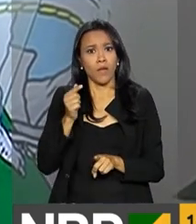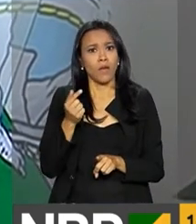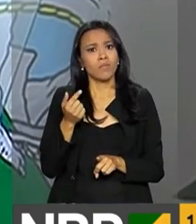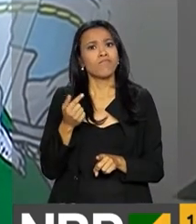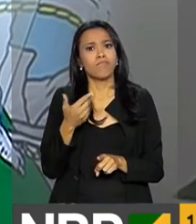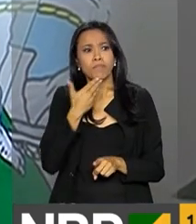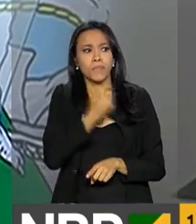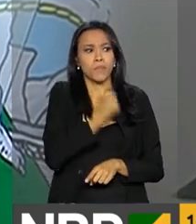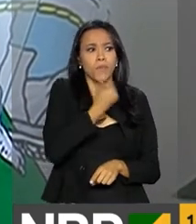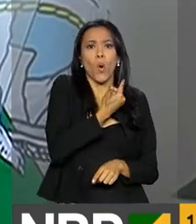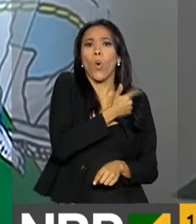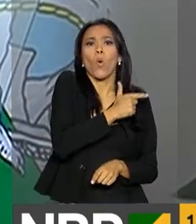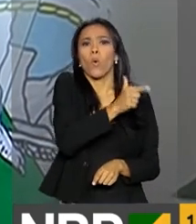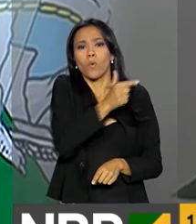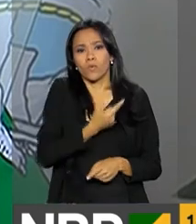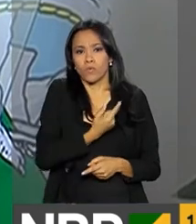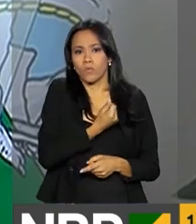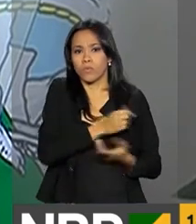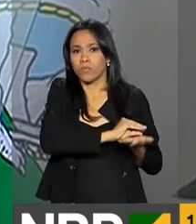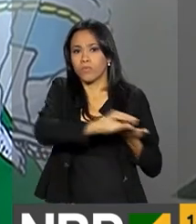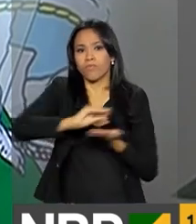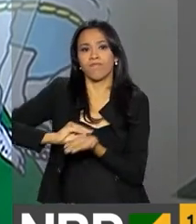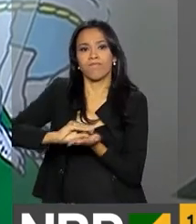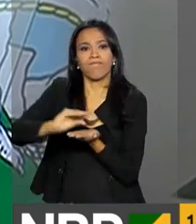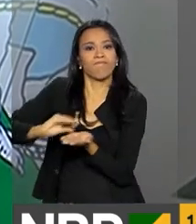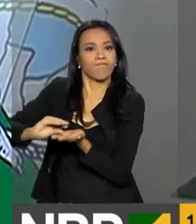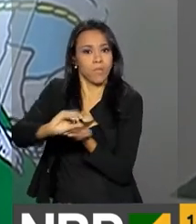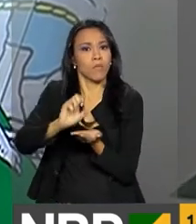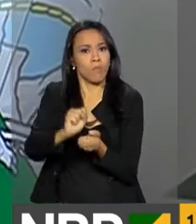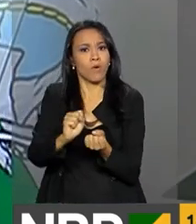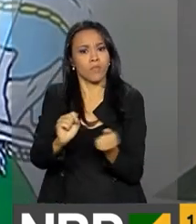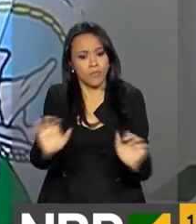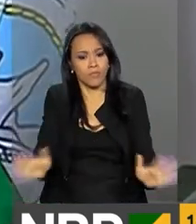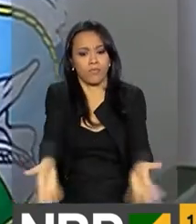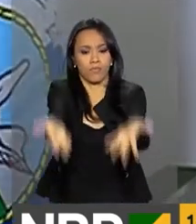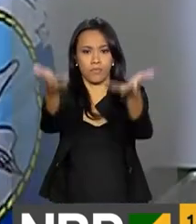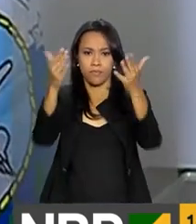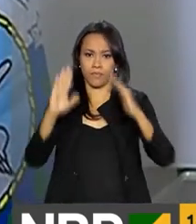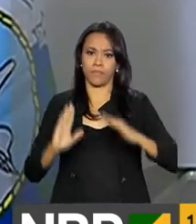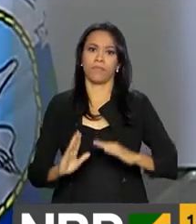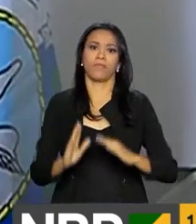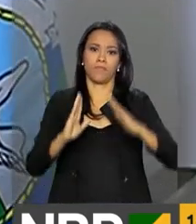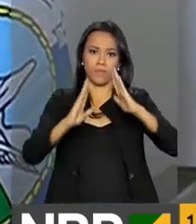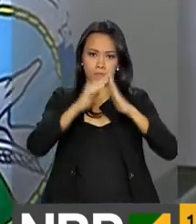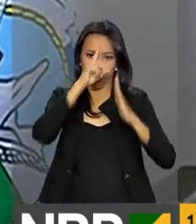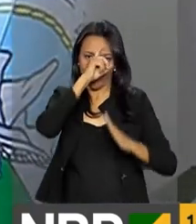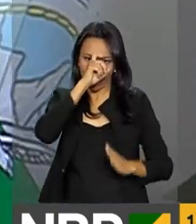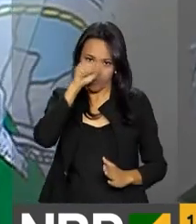que possam auxiliar o Instituto do Cérebro. Eu confesso que ontem